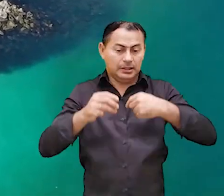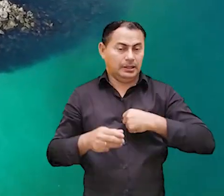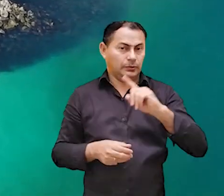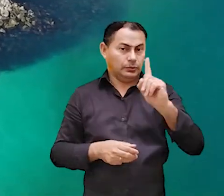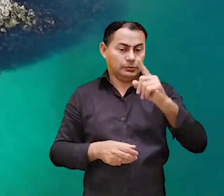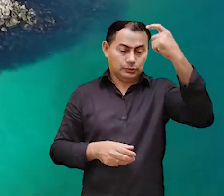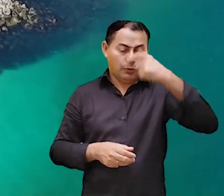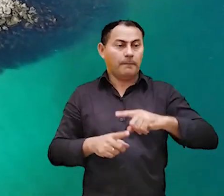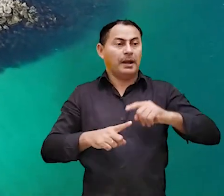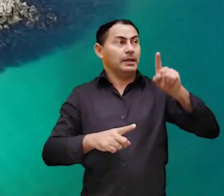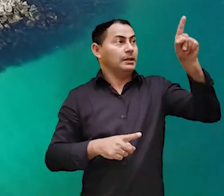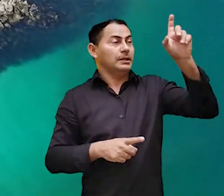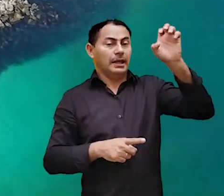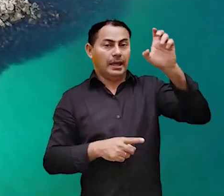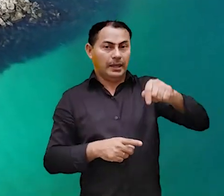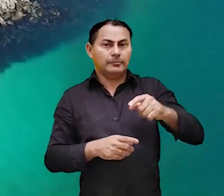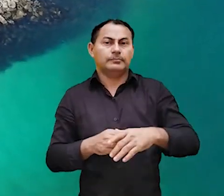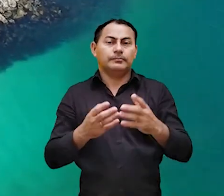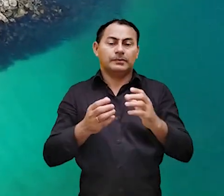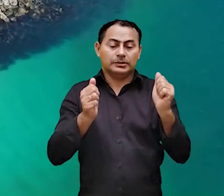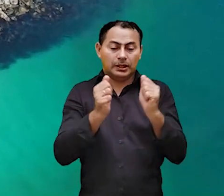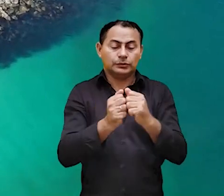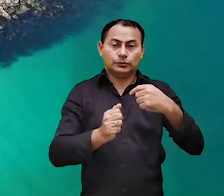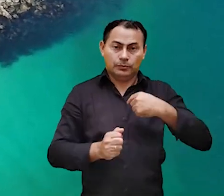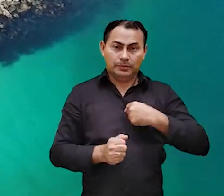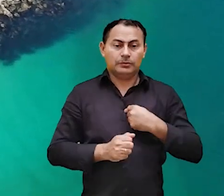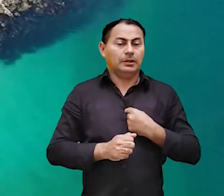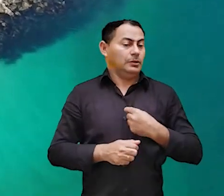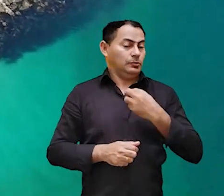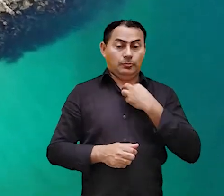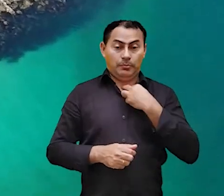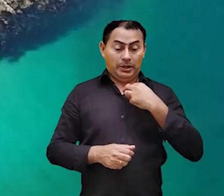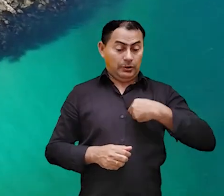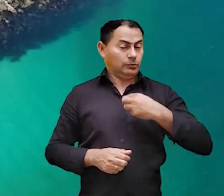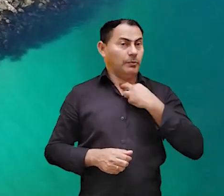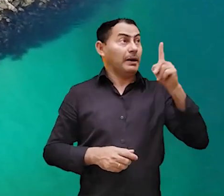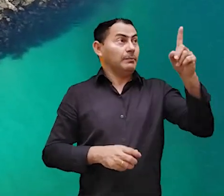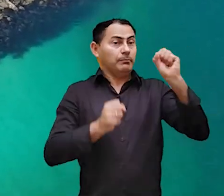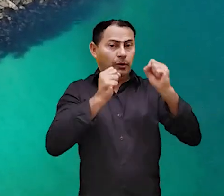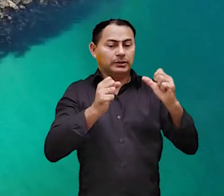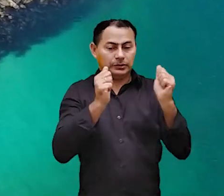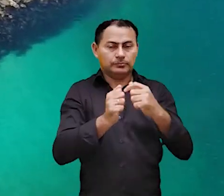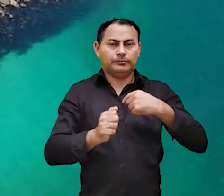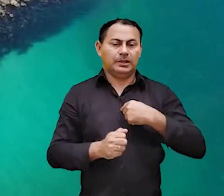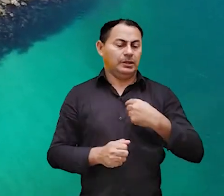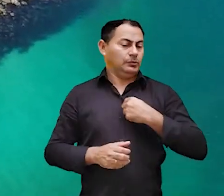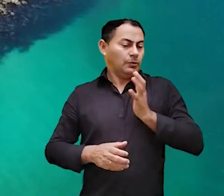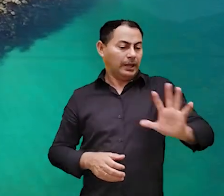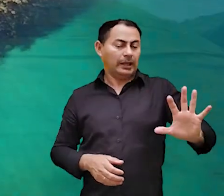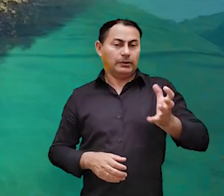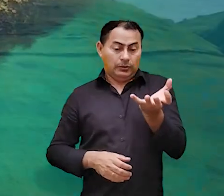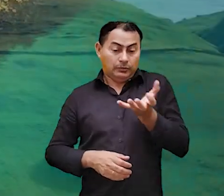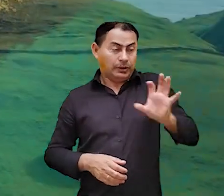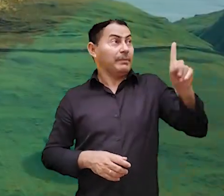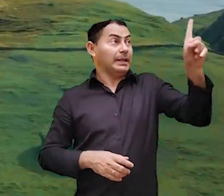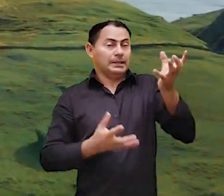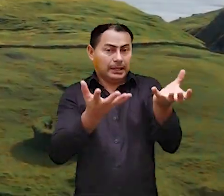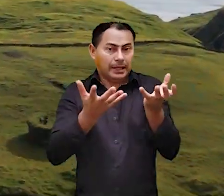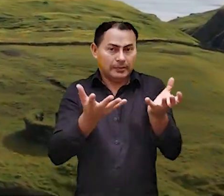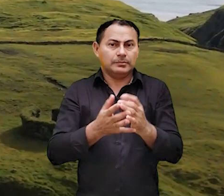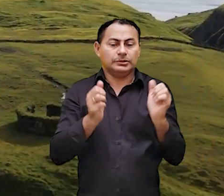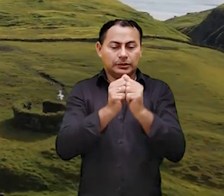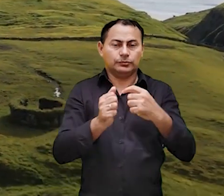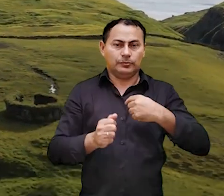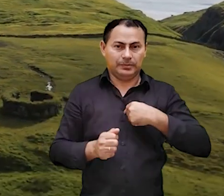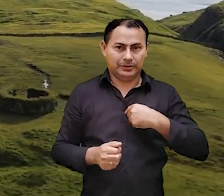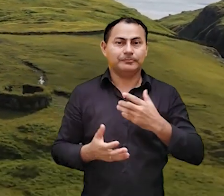Moisés. Eu não sou, mas ele é, e está comigo. Eu não posso, mas ele pode e está comigo. Eu não quero, mas ele